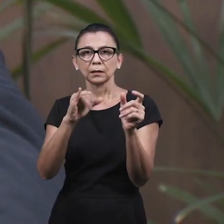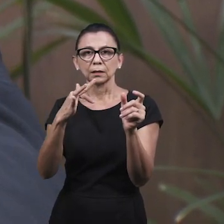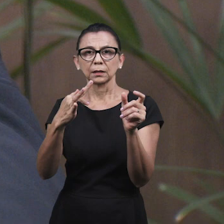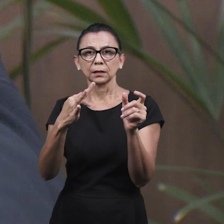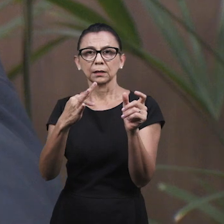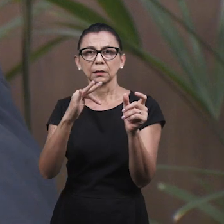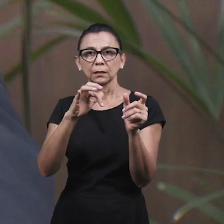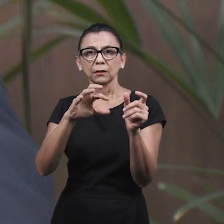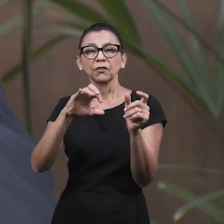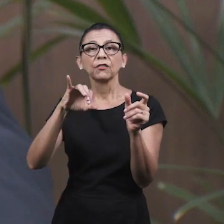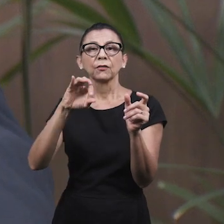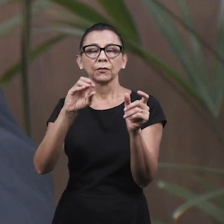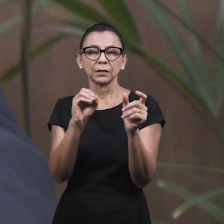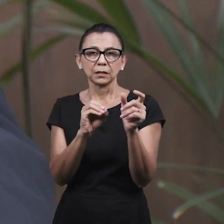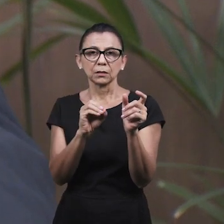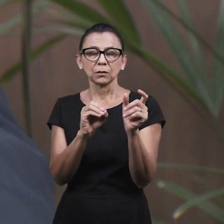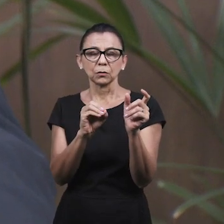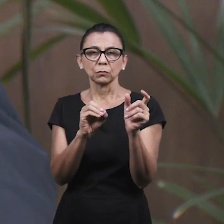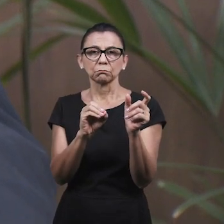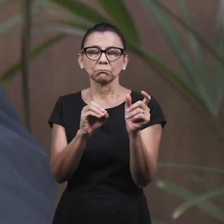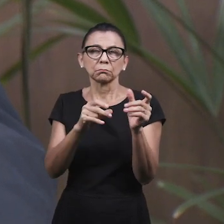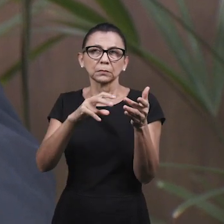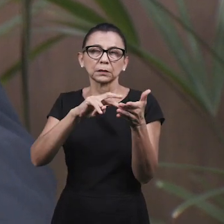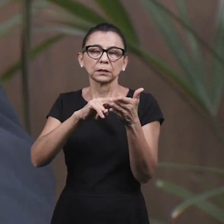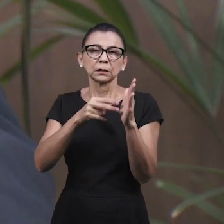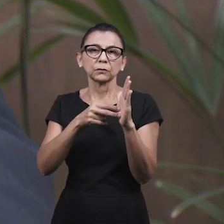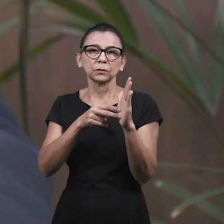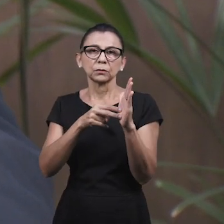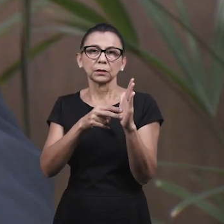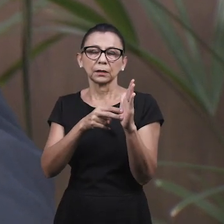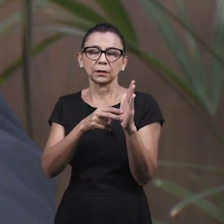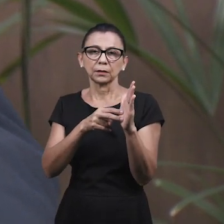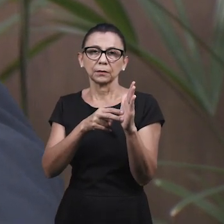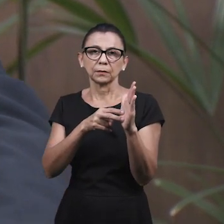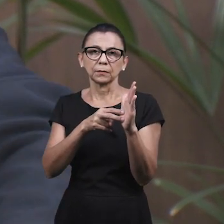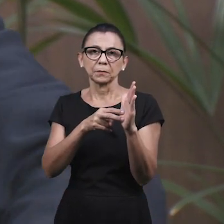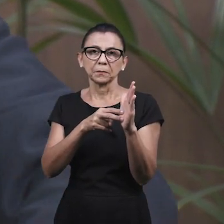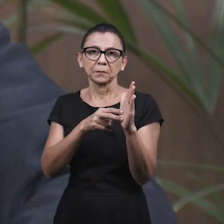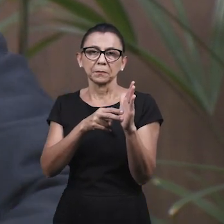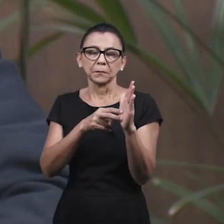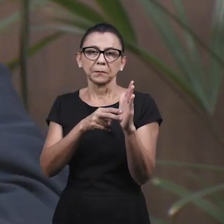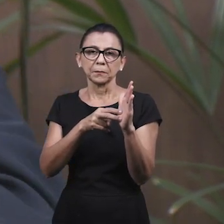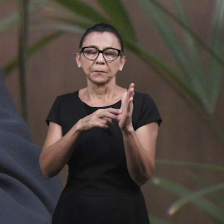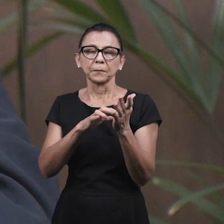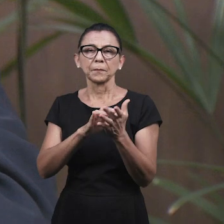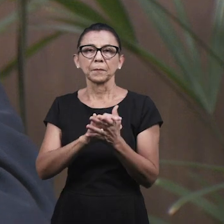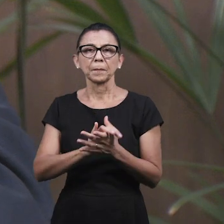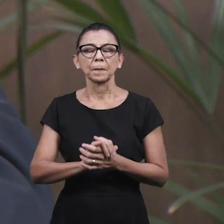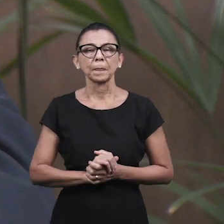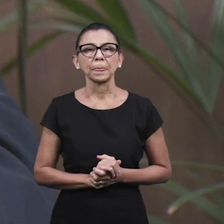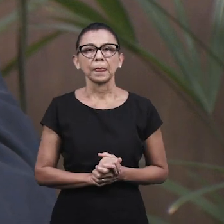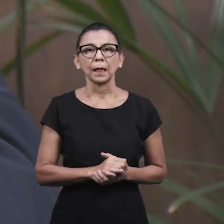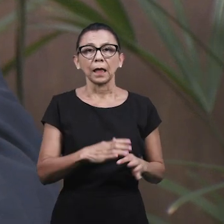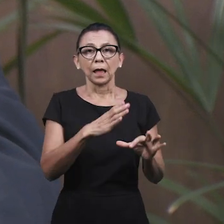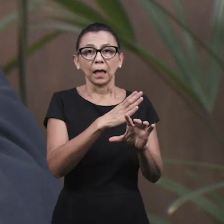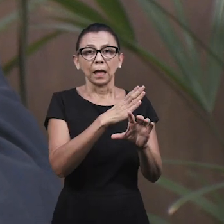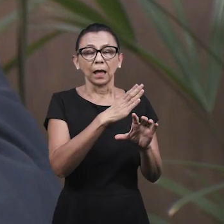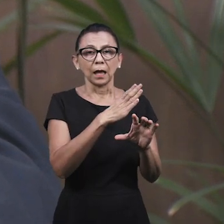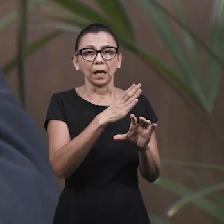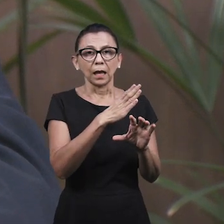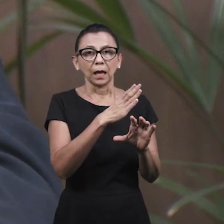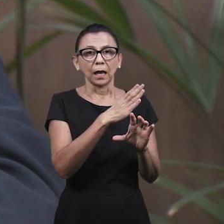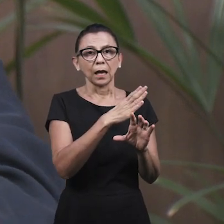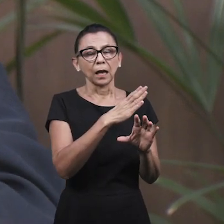está falando do culto diante do ídolo. Isso Isso é